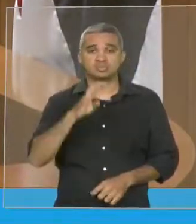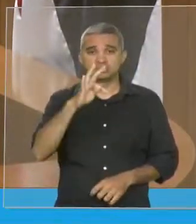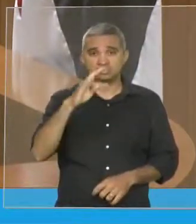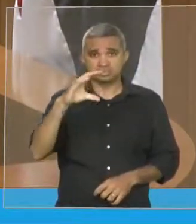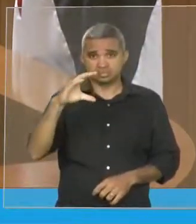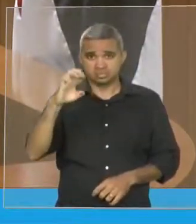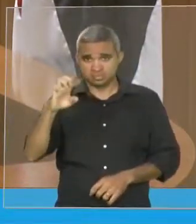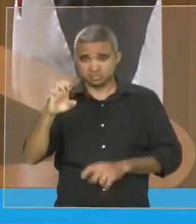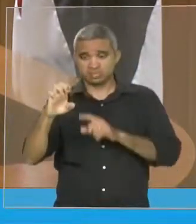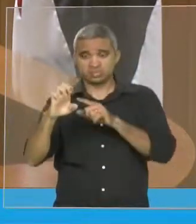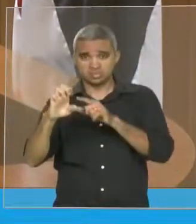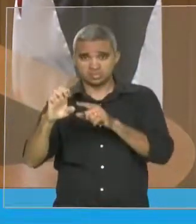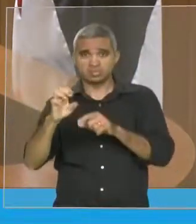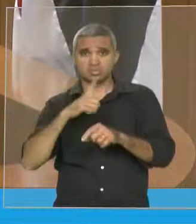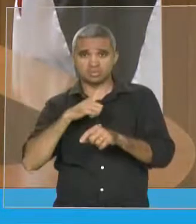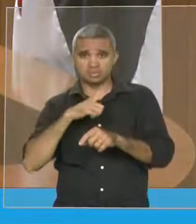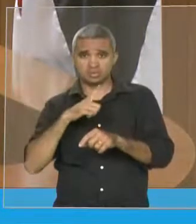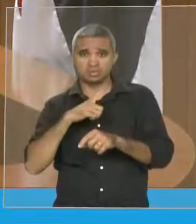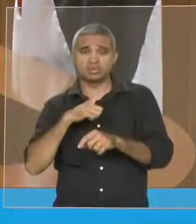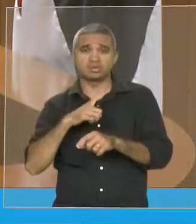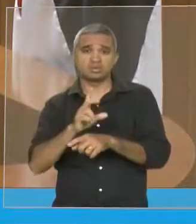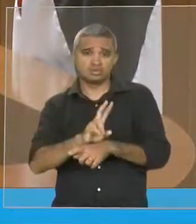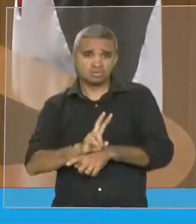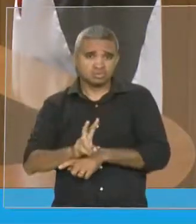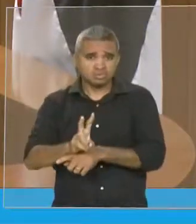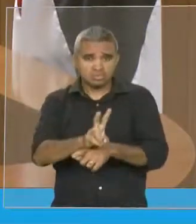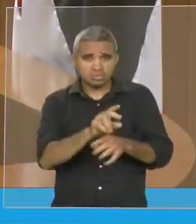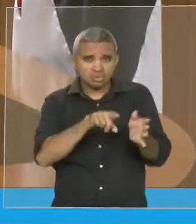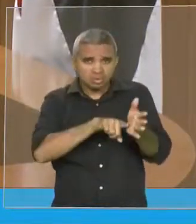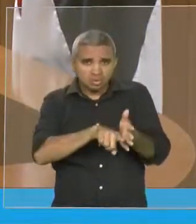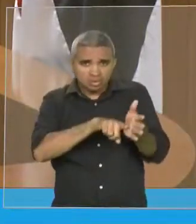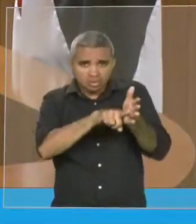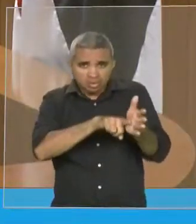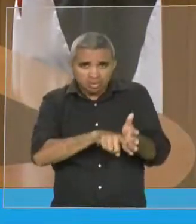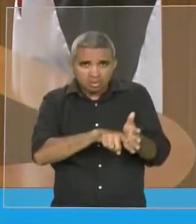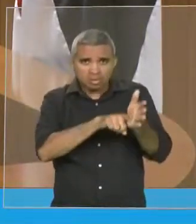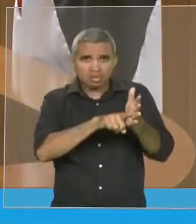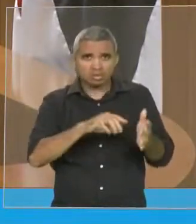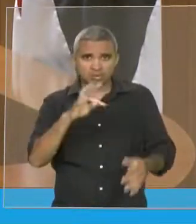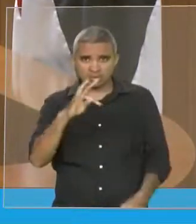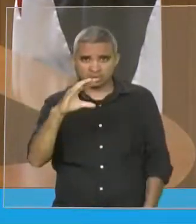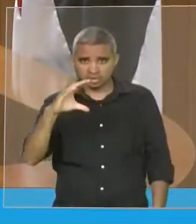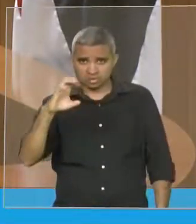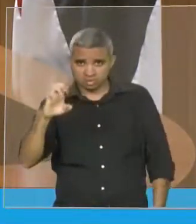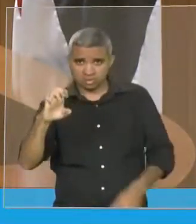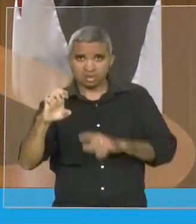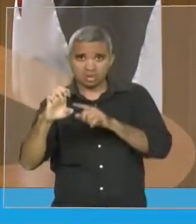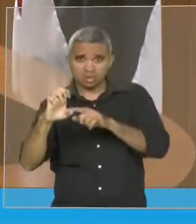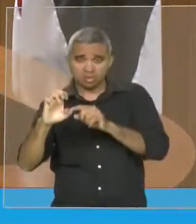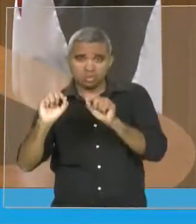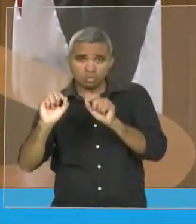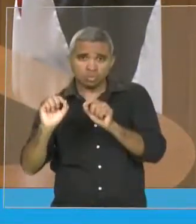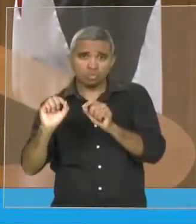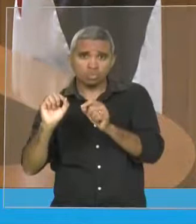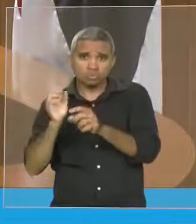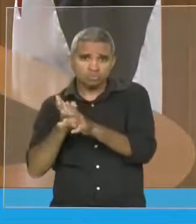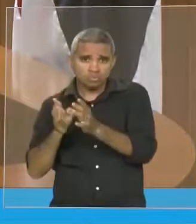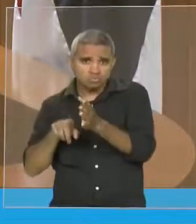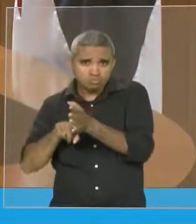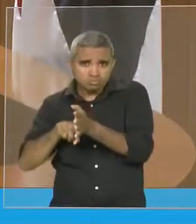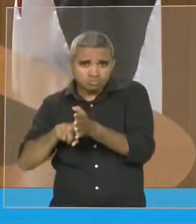as partes legitimadas para apresentar consulta ao TCE. O TCE processa e emite